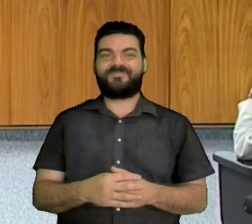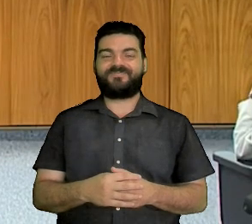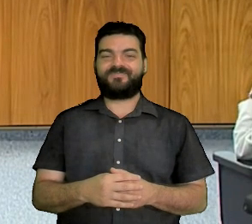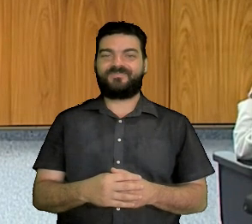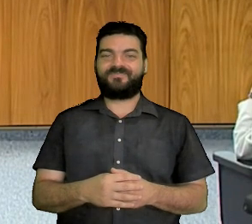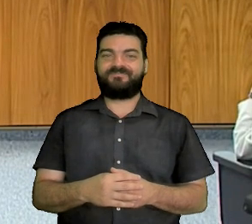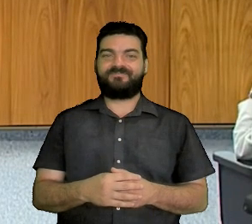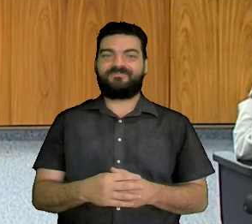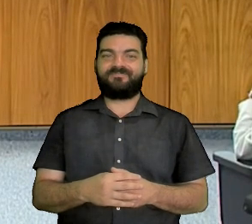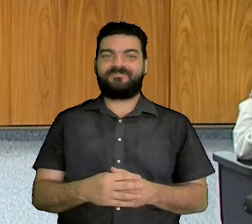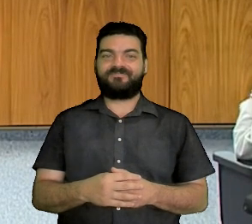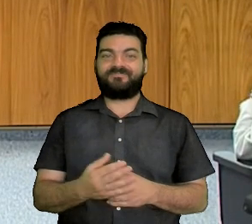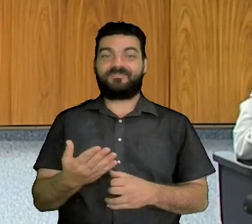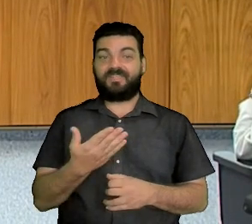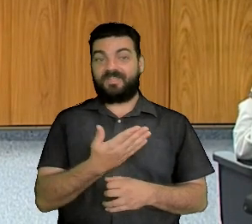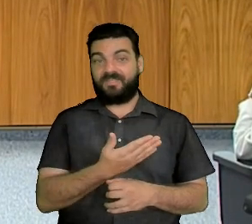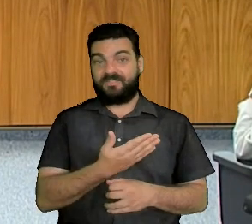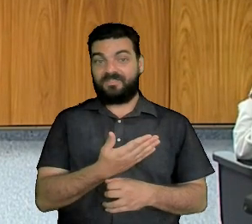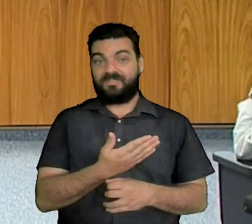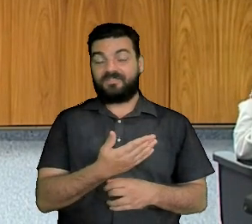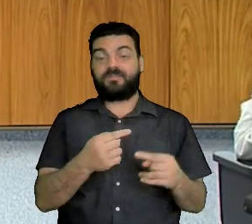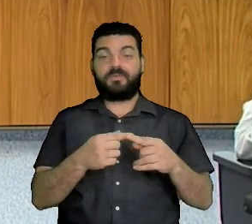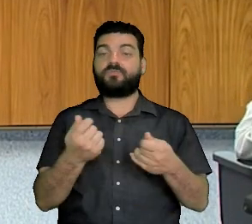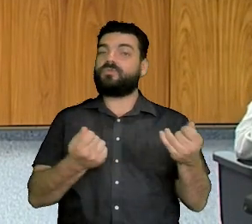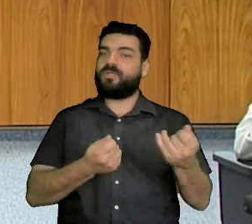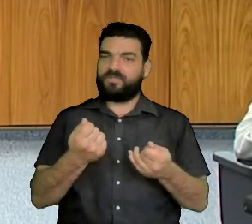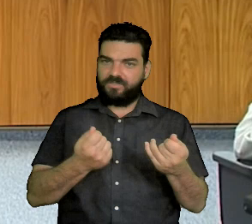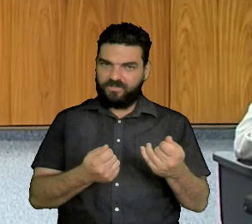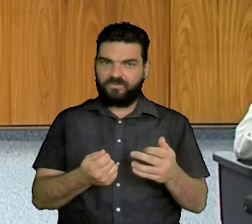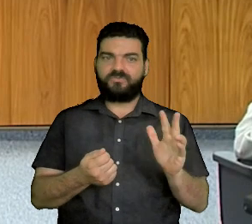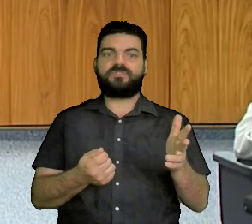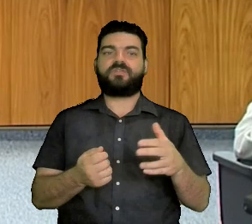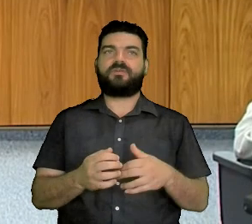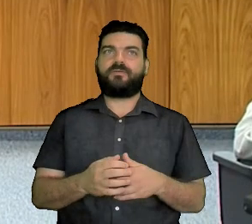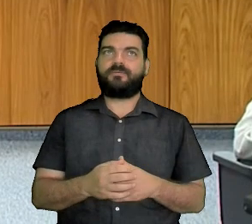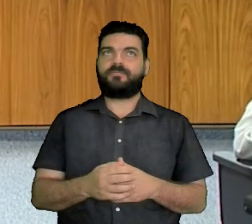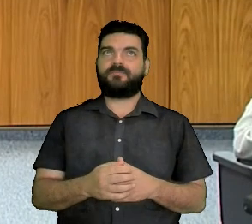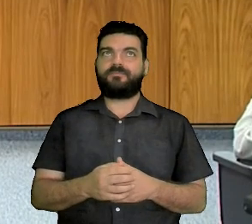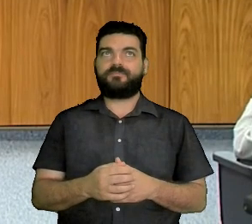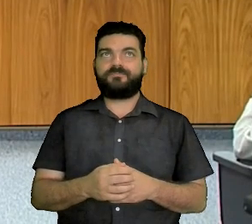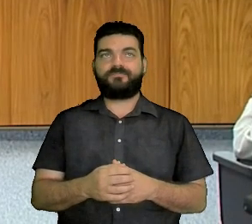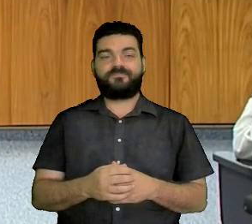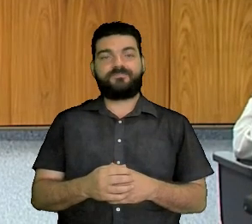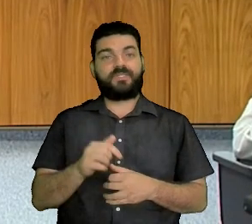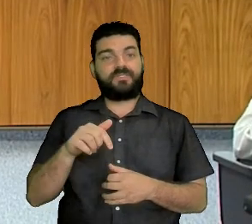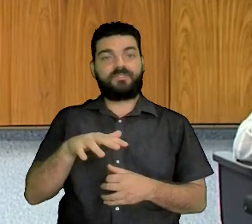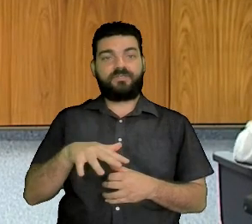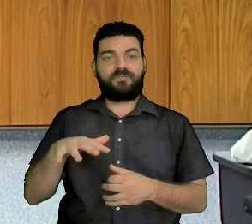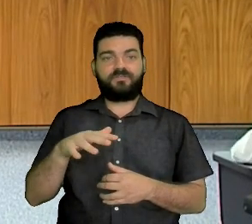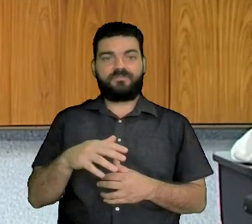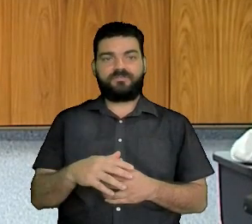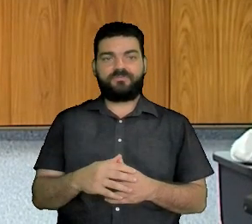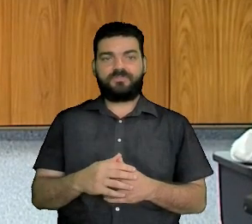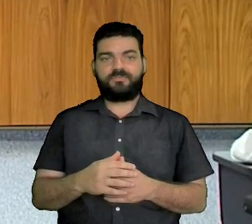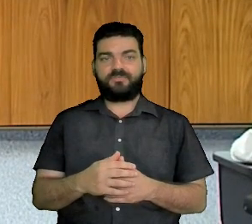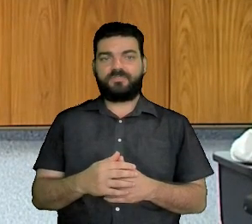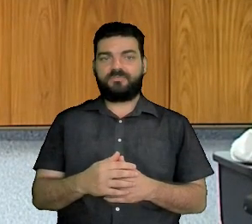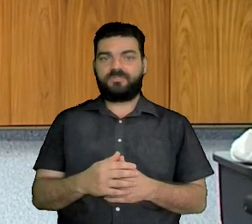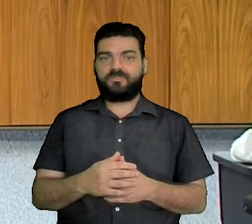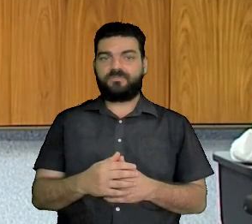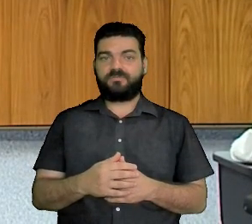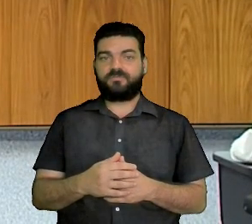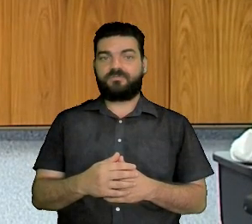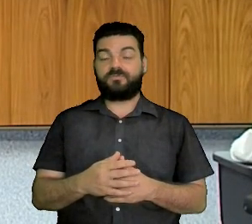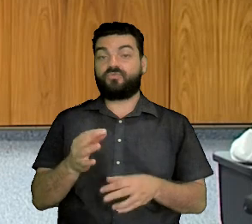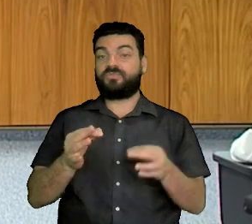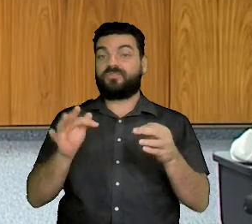O Dr. Herbert à frente da conciliação, aqui no tribunal, na primeira instância da Justiça